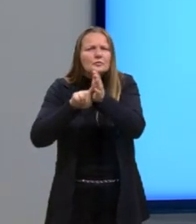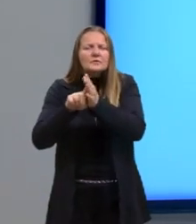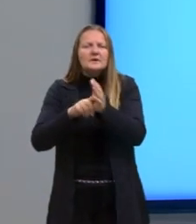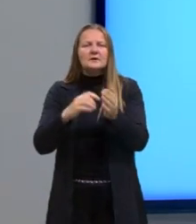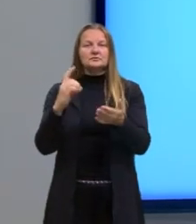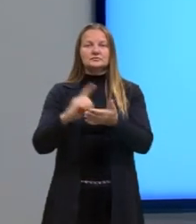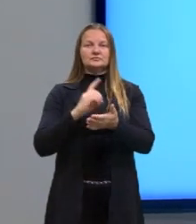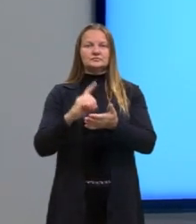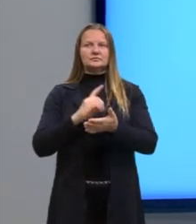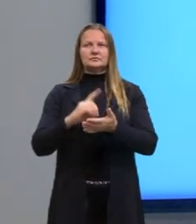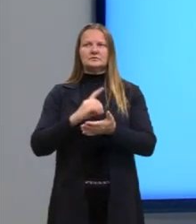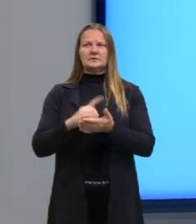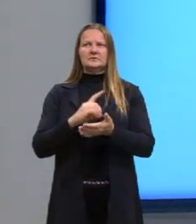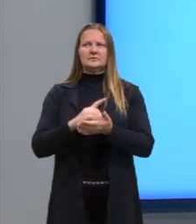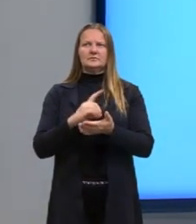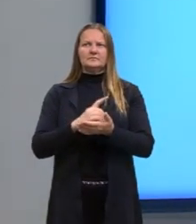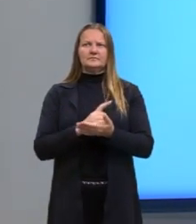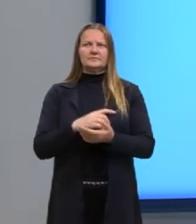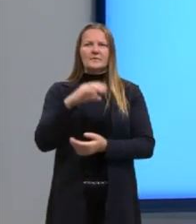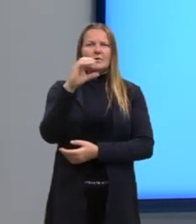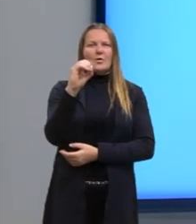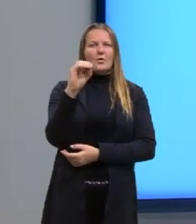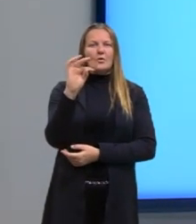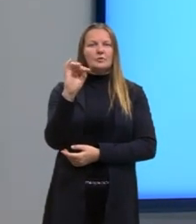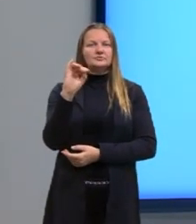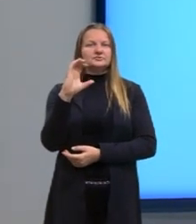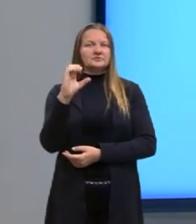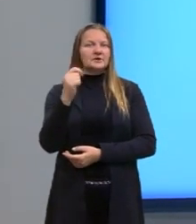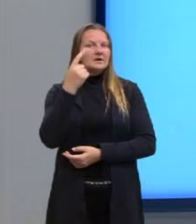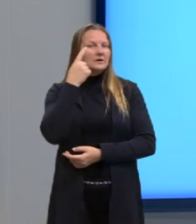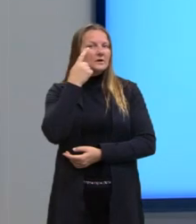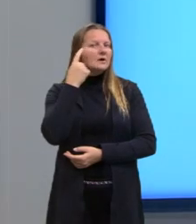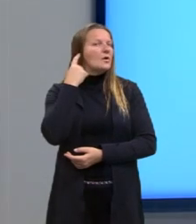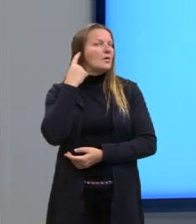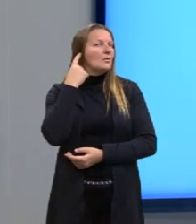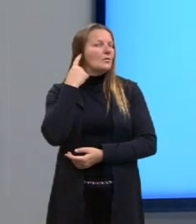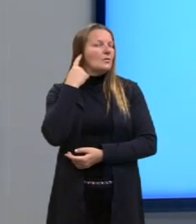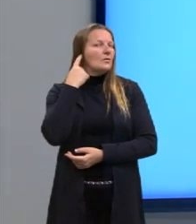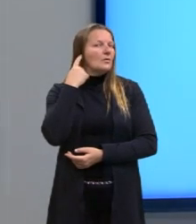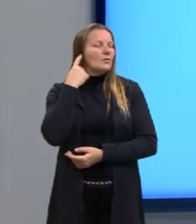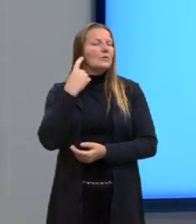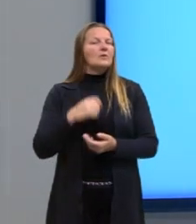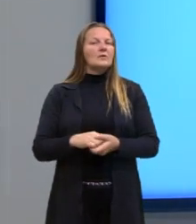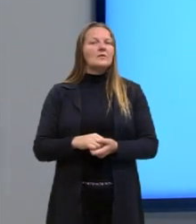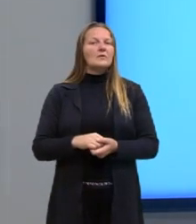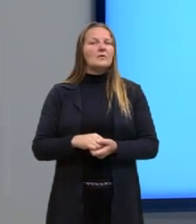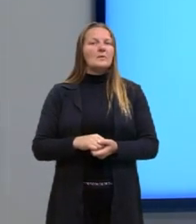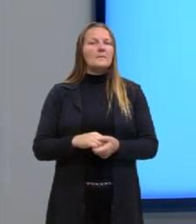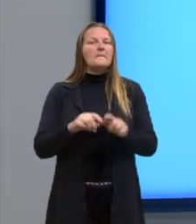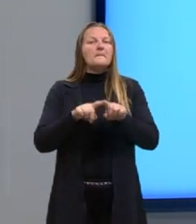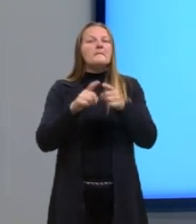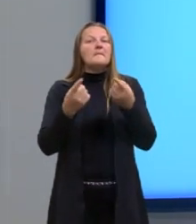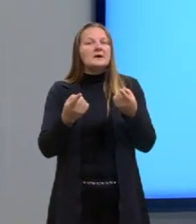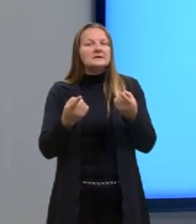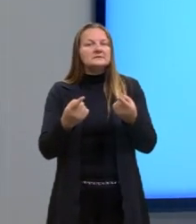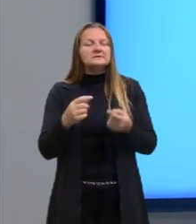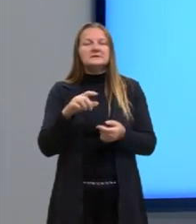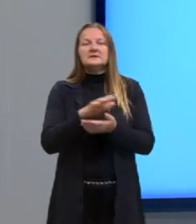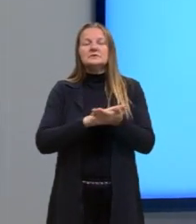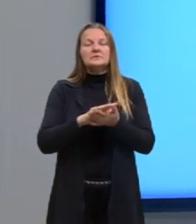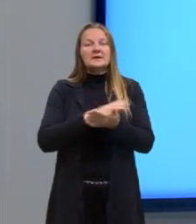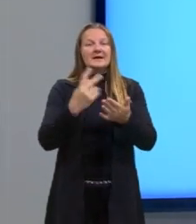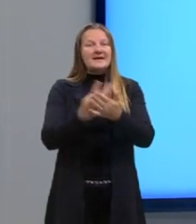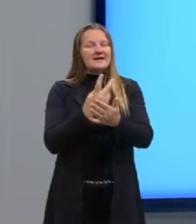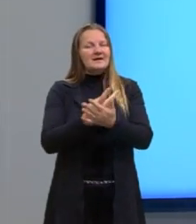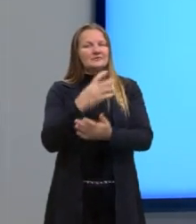dicionários vai estar relacionado Ótica vai aparecer relacionado ao ouvido certo porém não tá errado